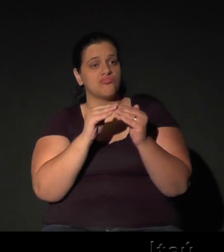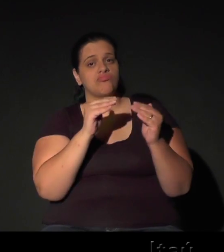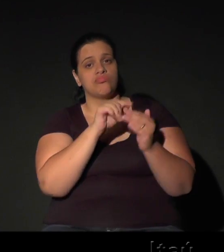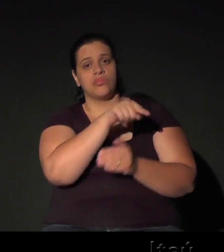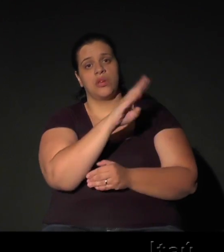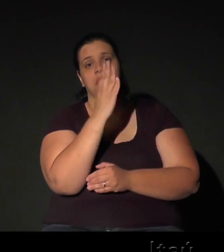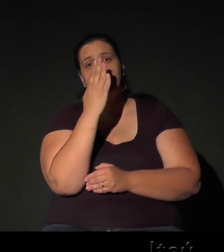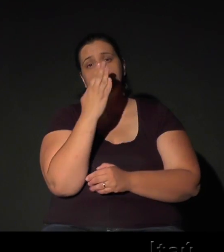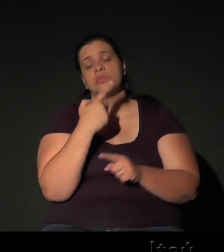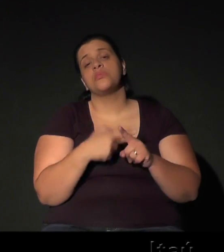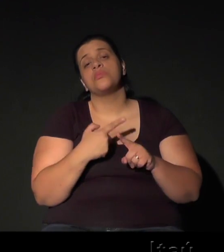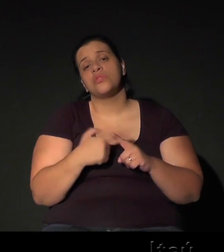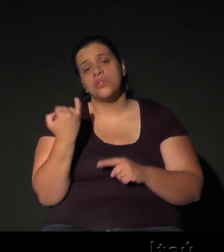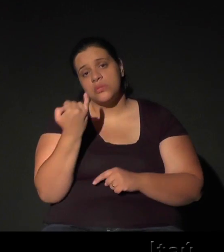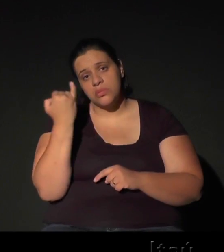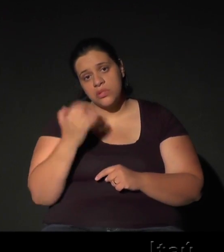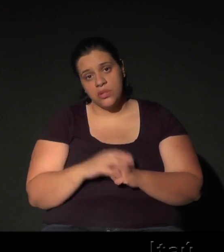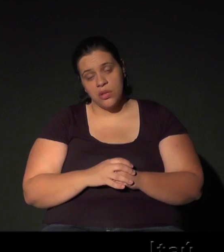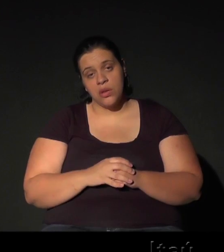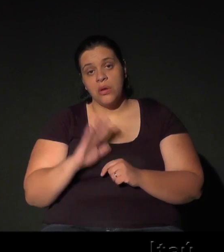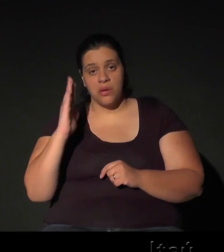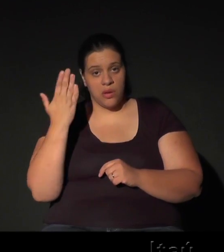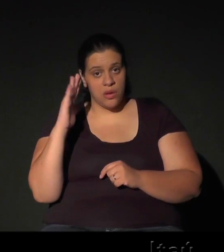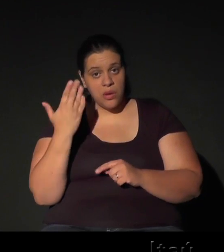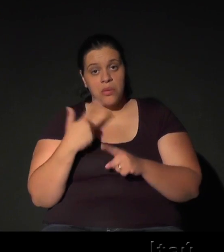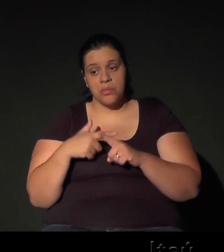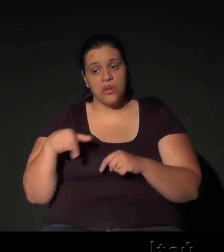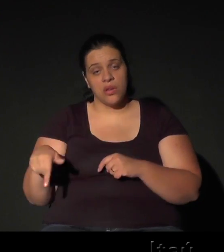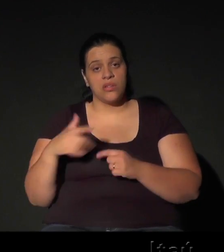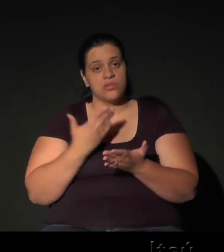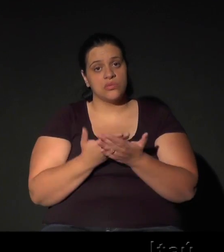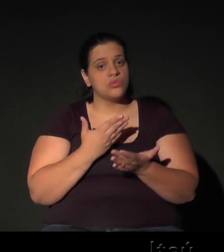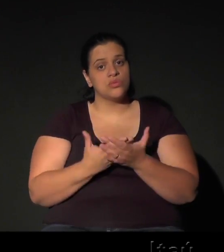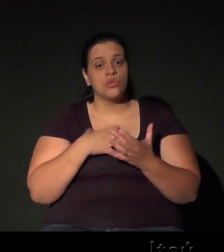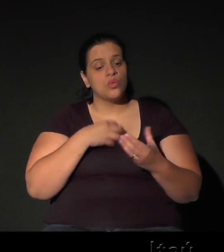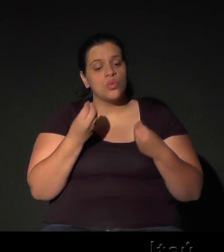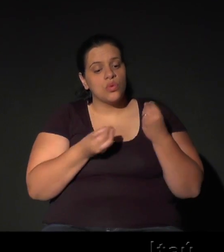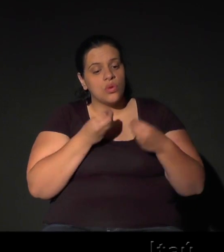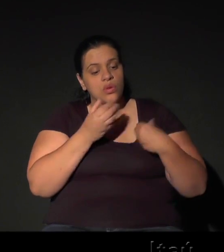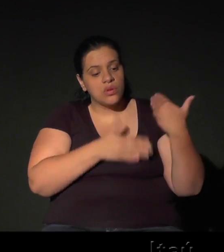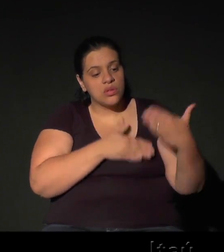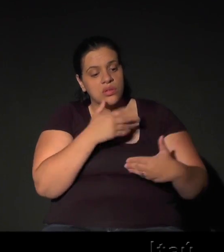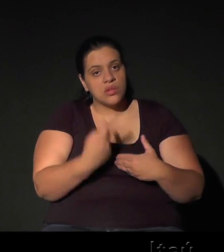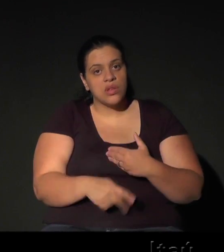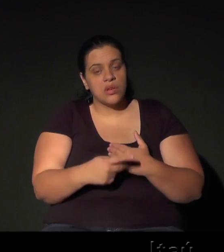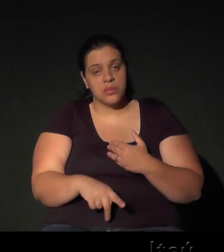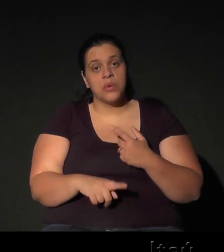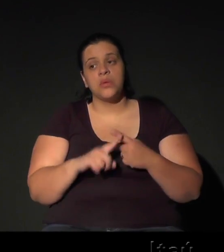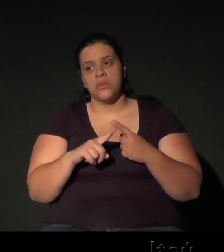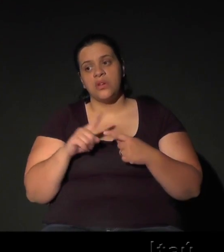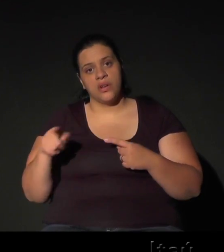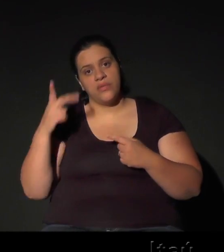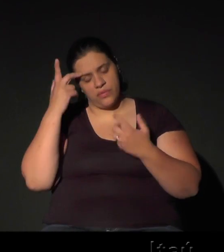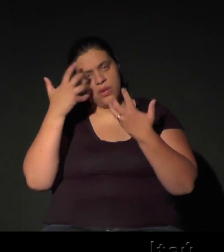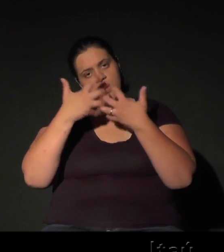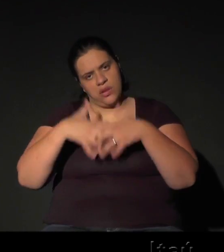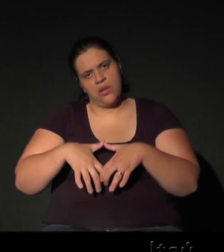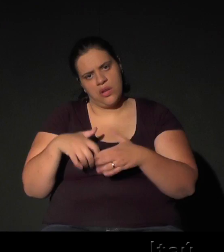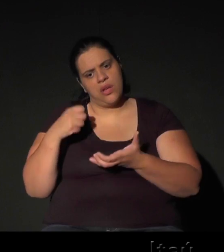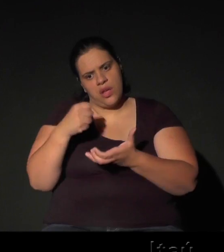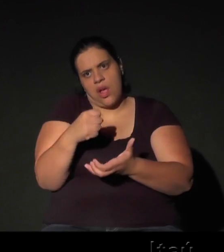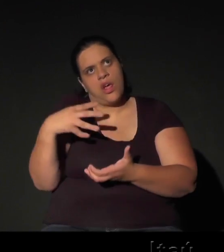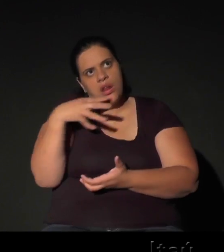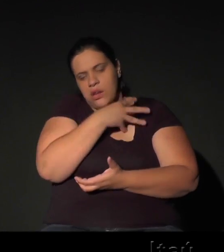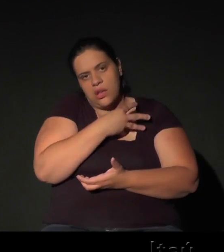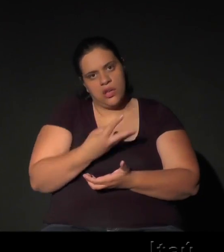por que que eu acho interessante comina é uma mulher que parou no tempo na caixinha tá estudando seu tempo que que ela fala que tá dentro da lógica capitalista Isso